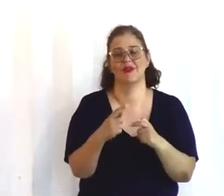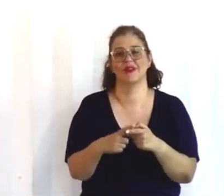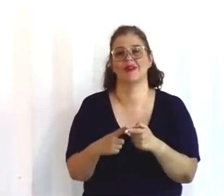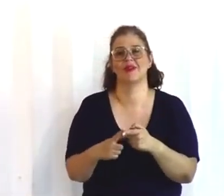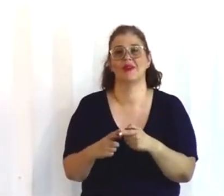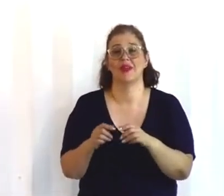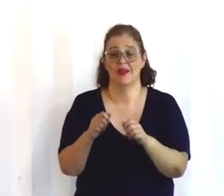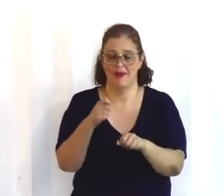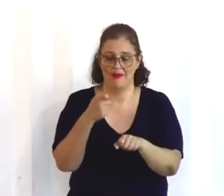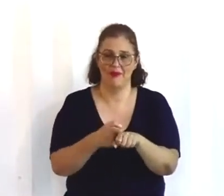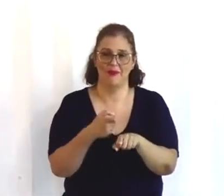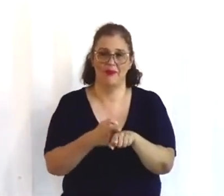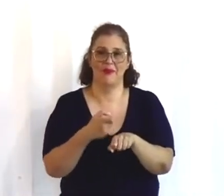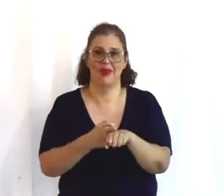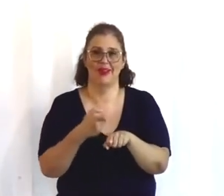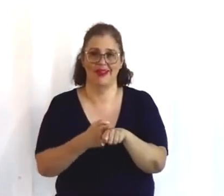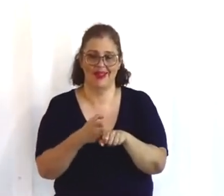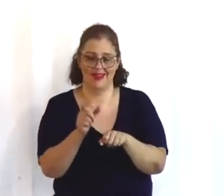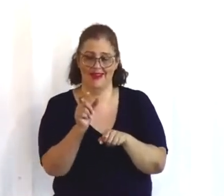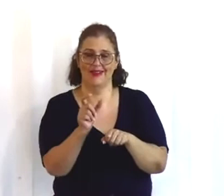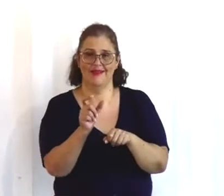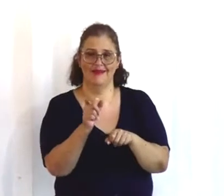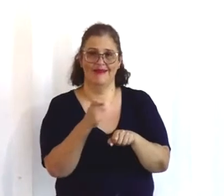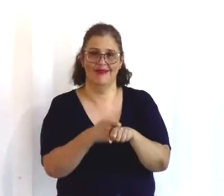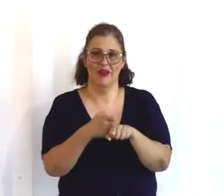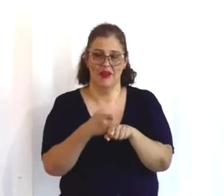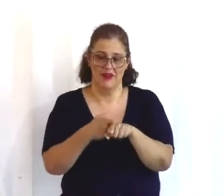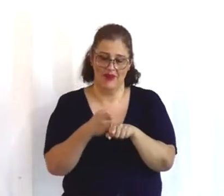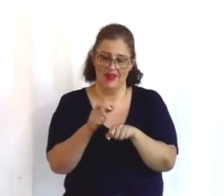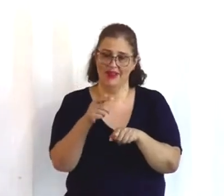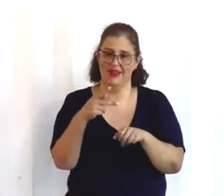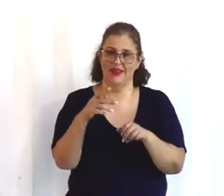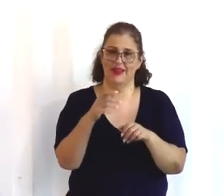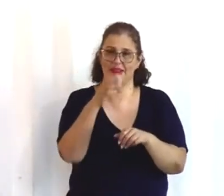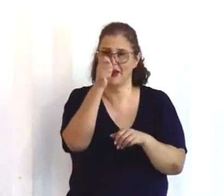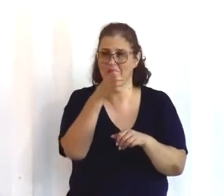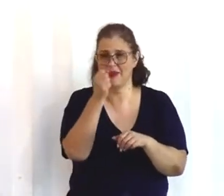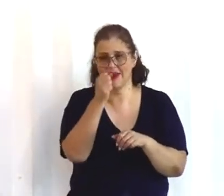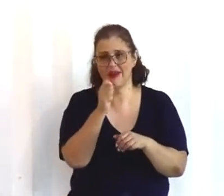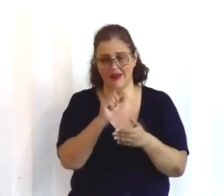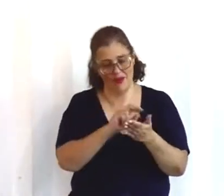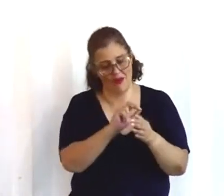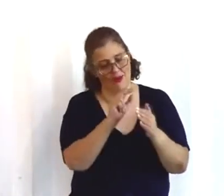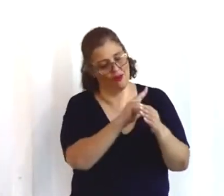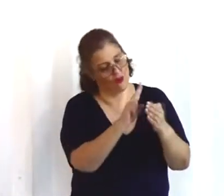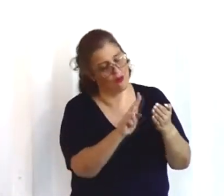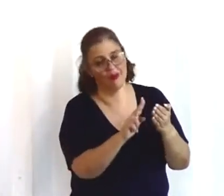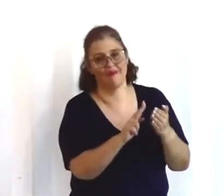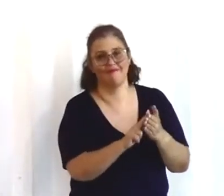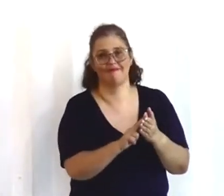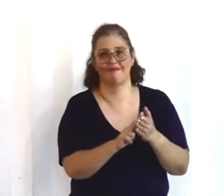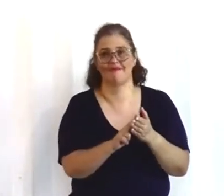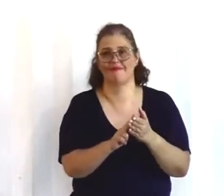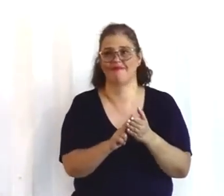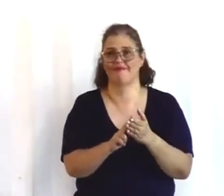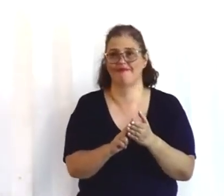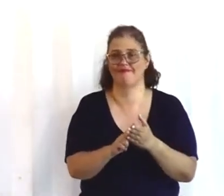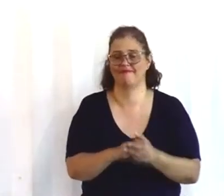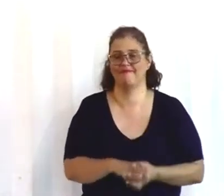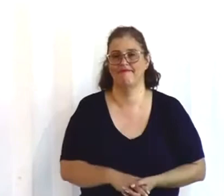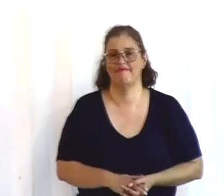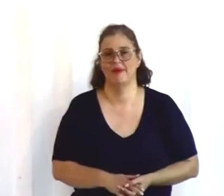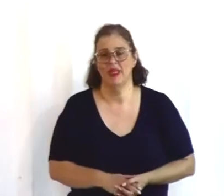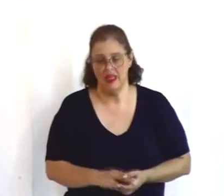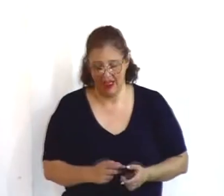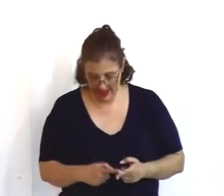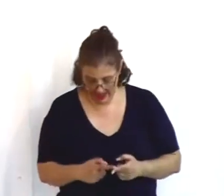aquele que o recebe. Olha que coisa interessante, é uma característica também que Jesus fala para cada igreja: eu te conheço, eu